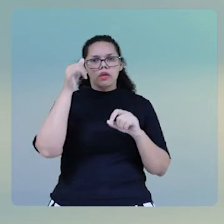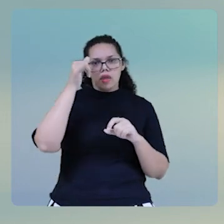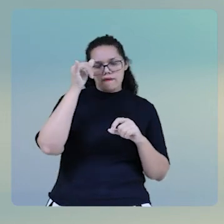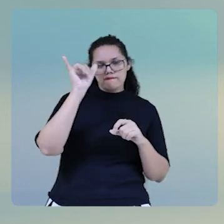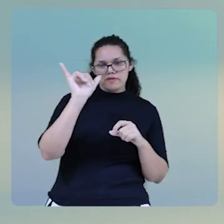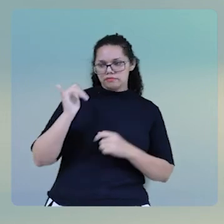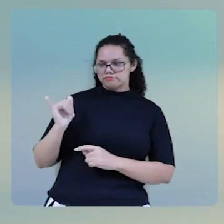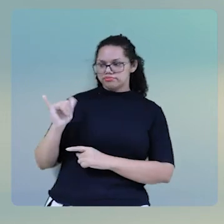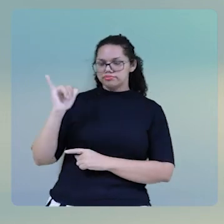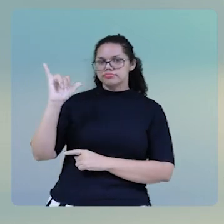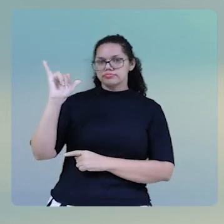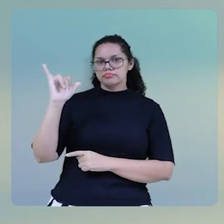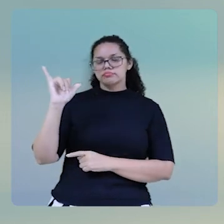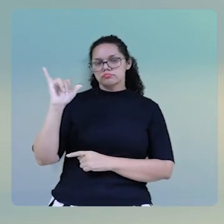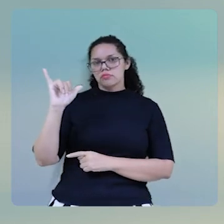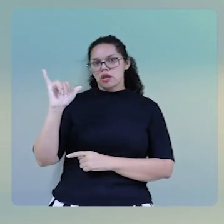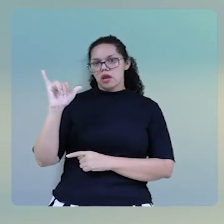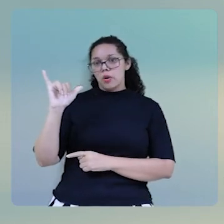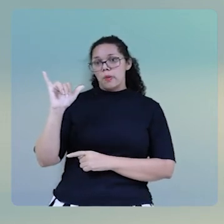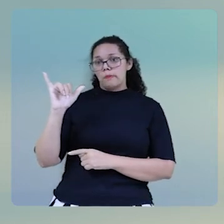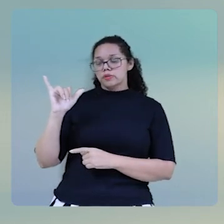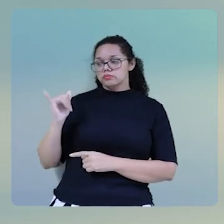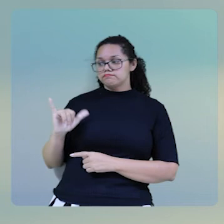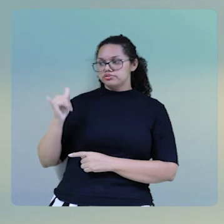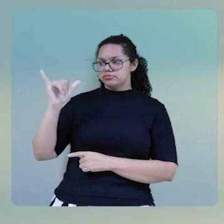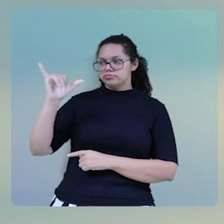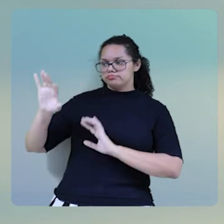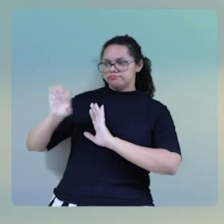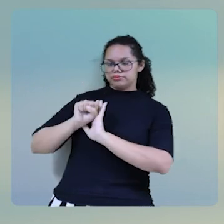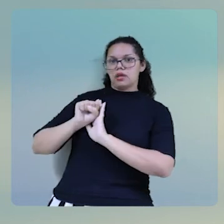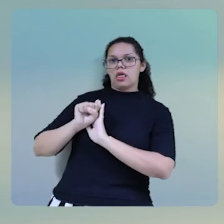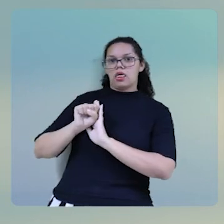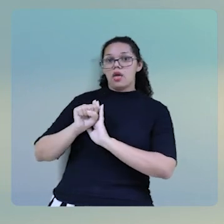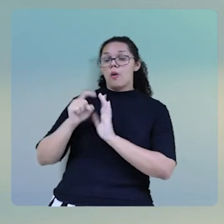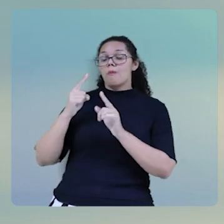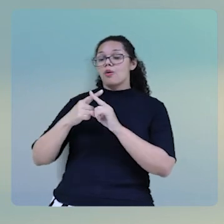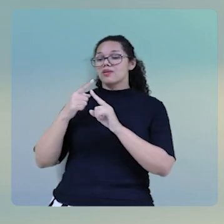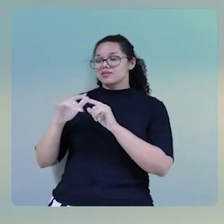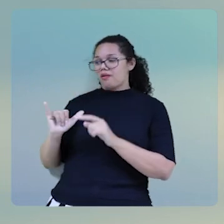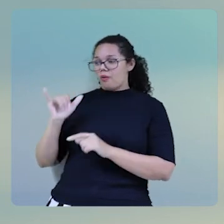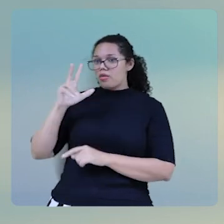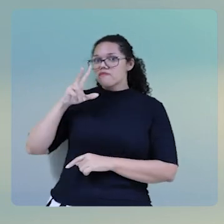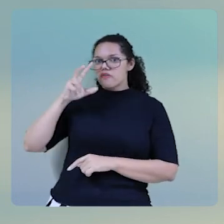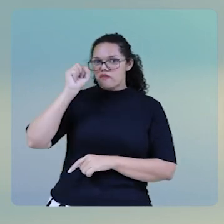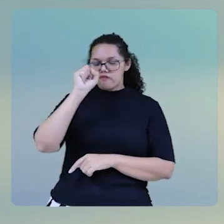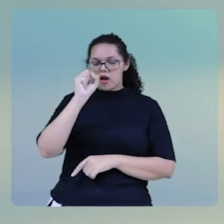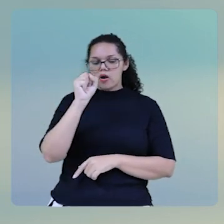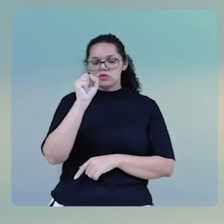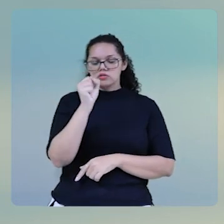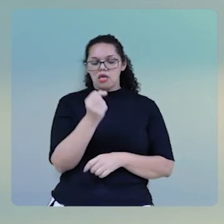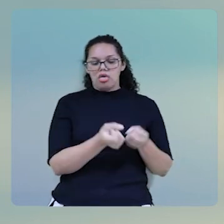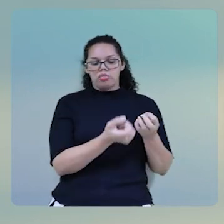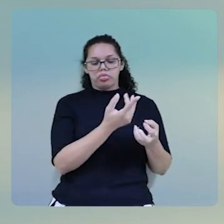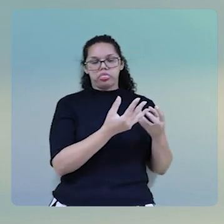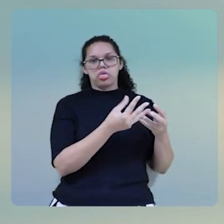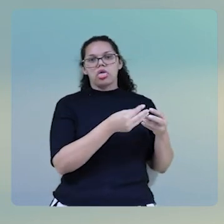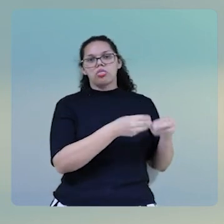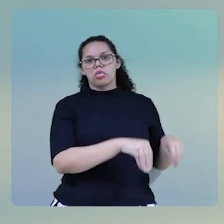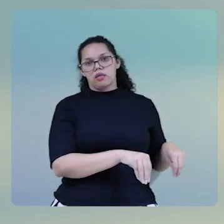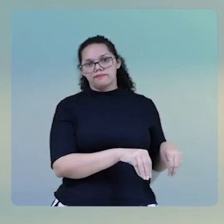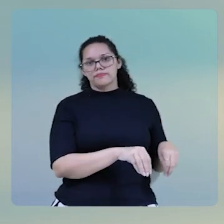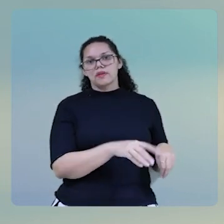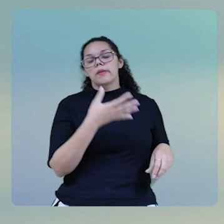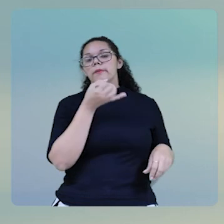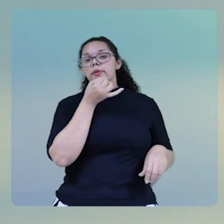sobrecorrente em circuito. Deve ser sobrecarga de corrente em circuito. Quando a corrente que passa por esse componente elétrico é maior